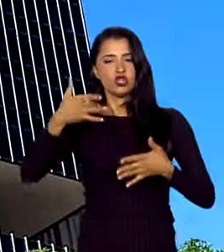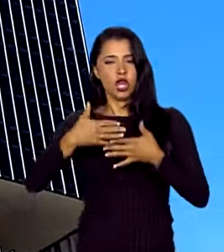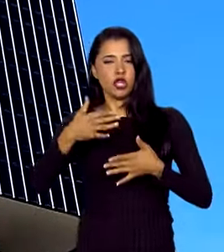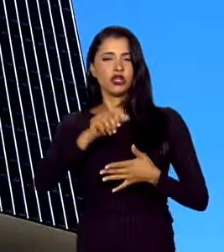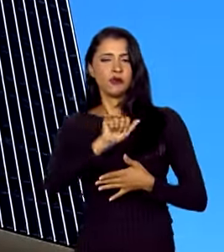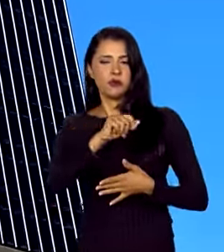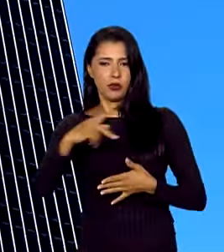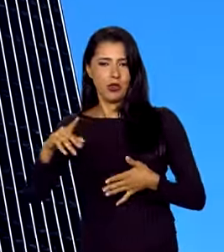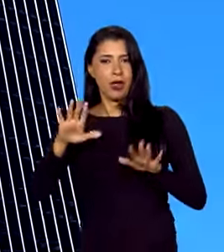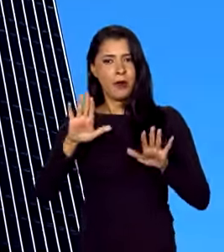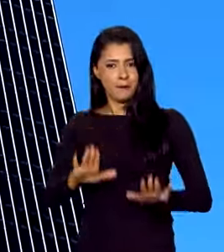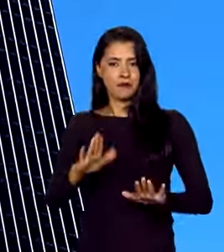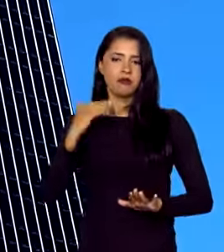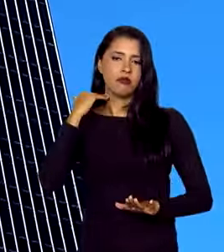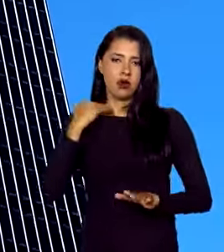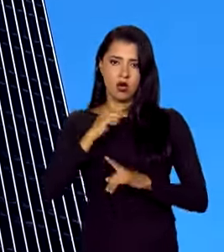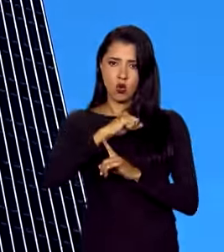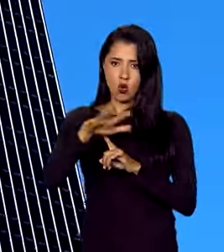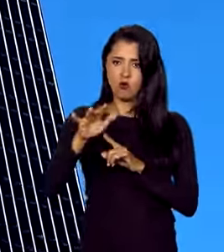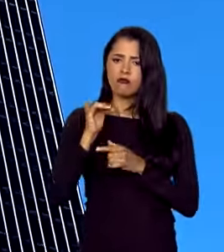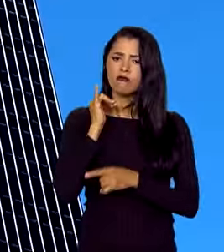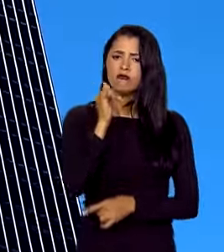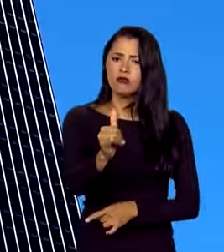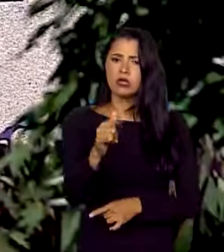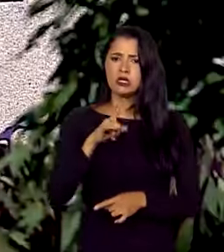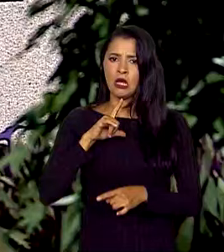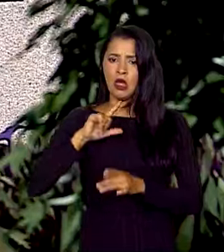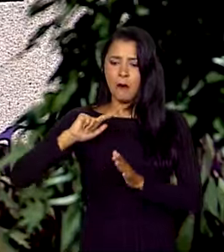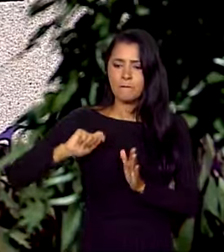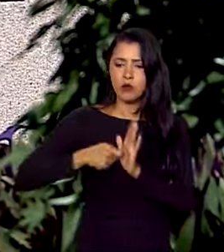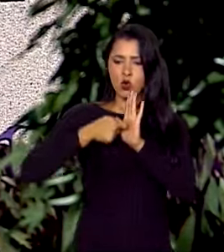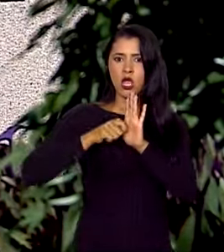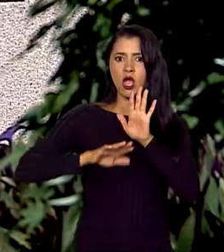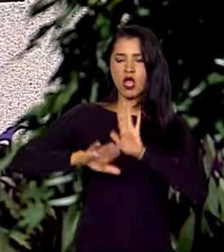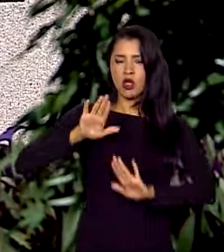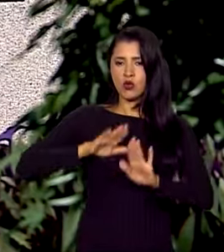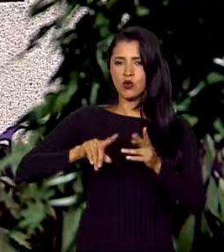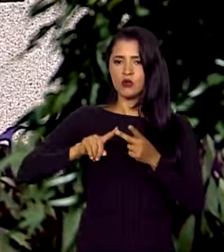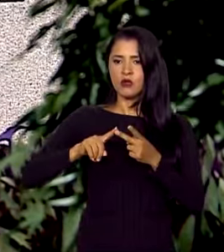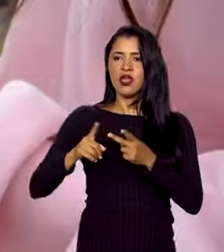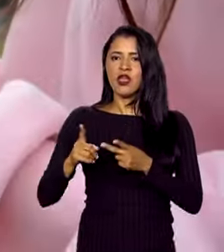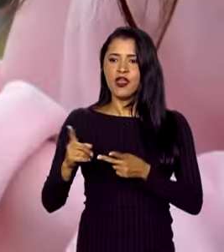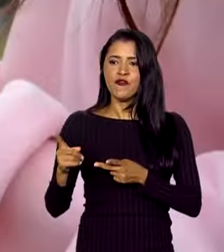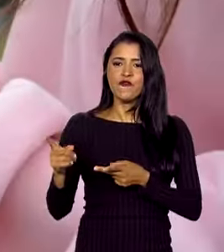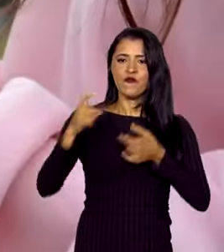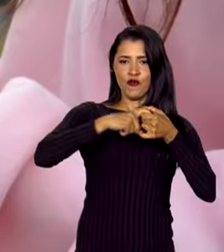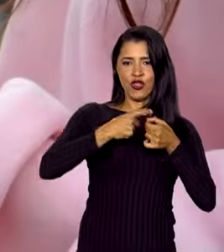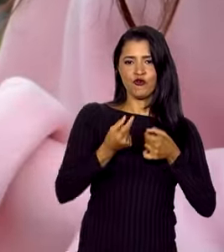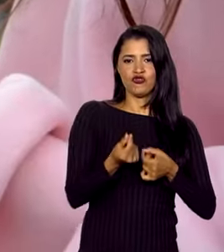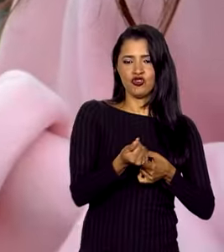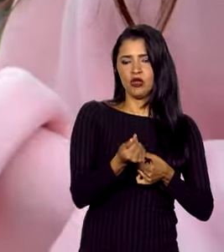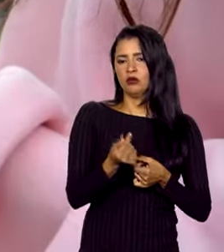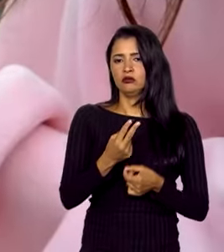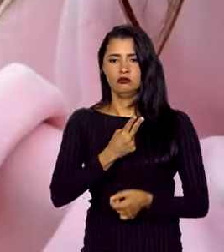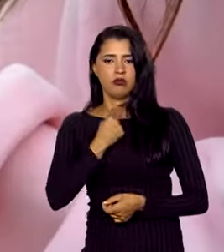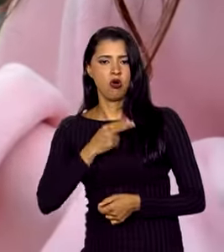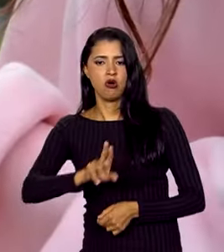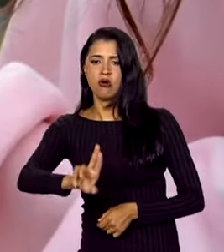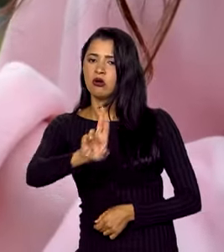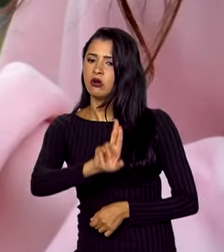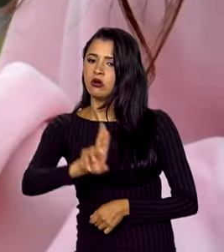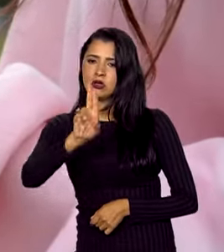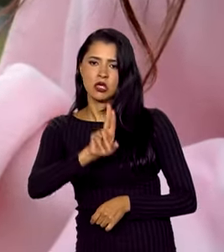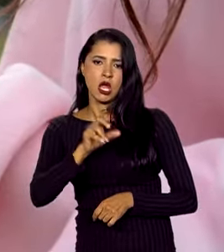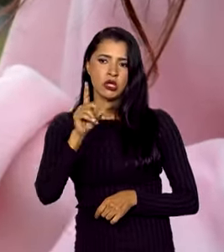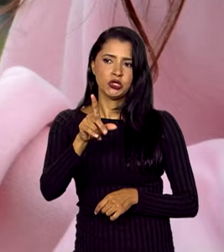Mas o Banco Central alerta que o bloqueio cautelar e o mecanismo de devolução não podem ser utilizados